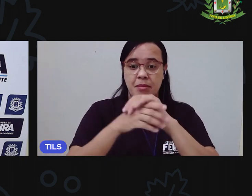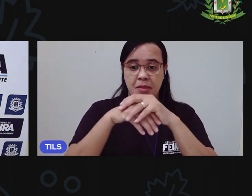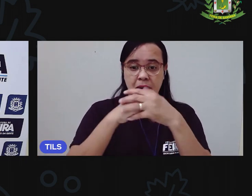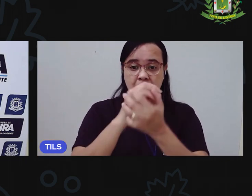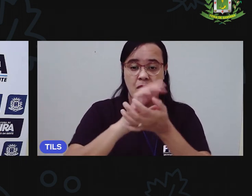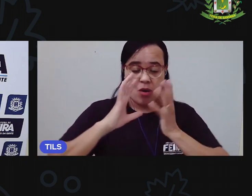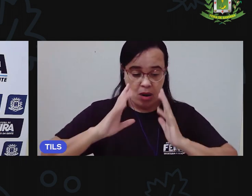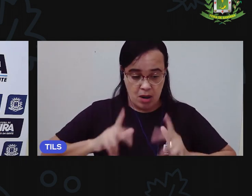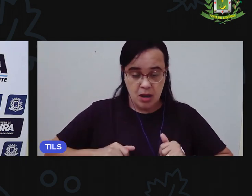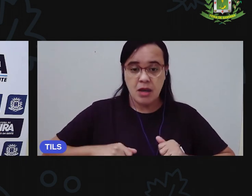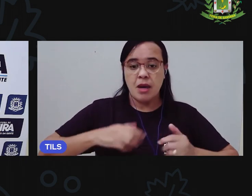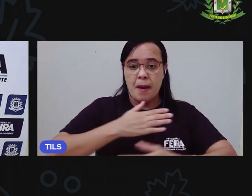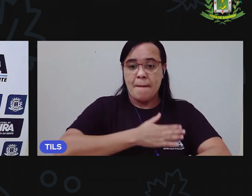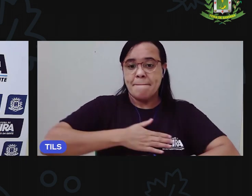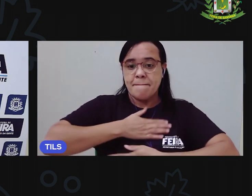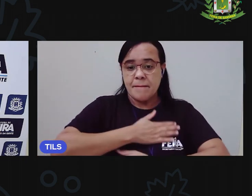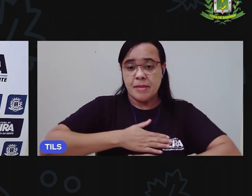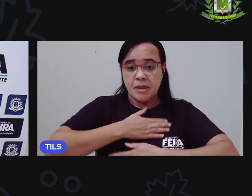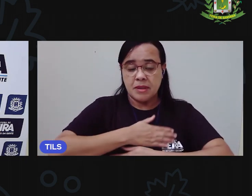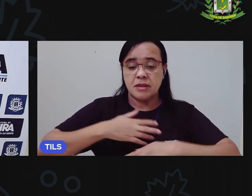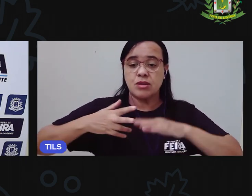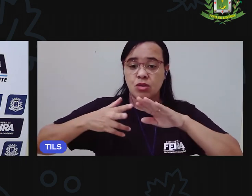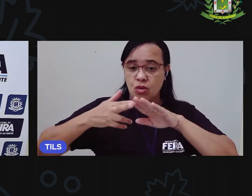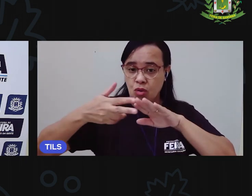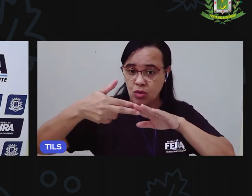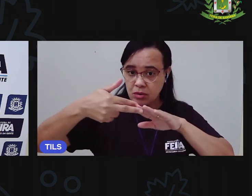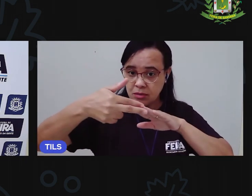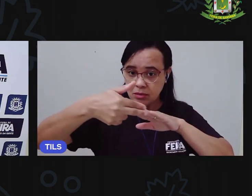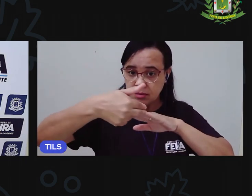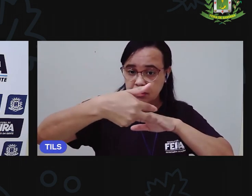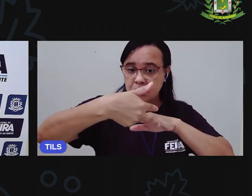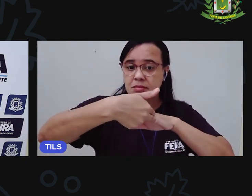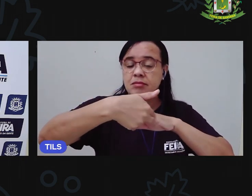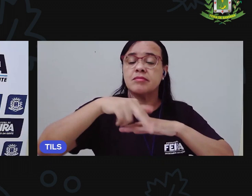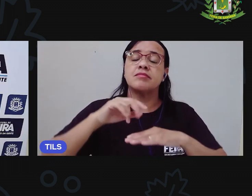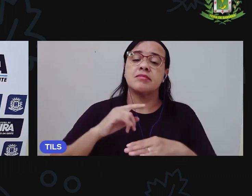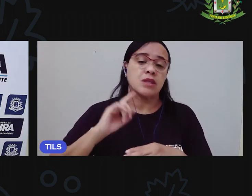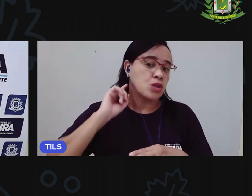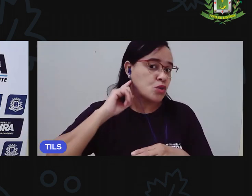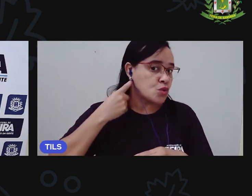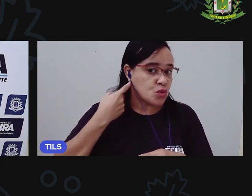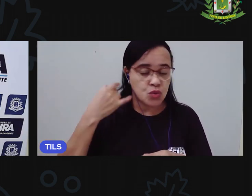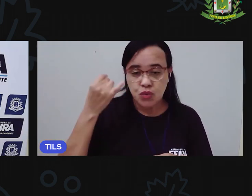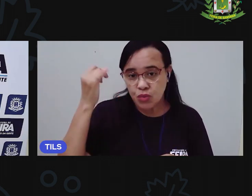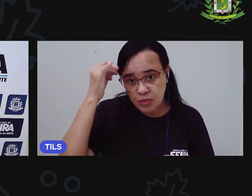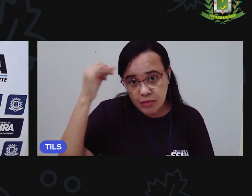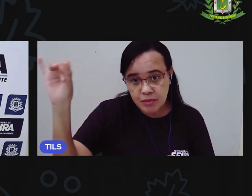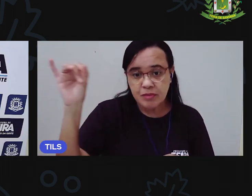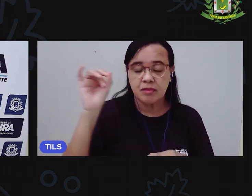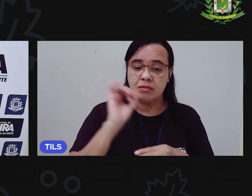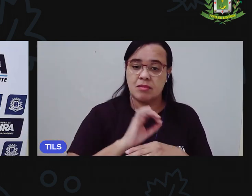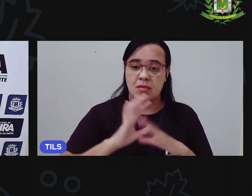tomar banho, cortar as unhas ou deixar elas bem limpinhas, escovando, lavando direitinho.